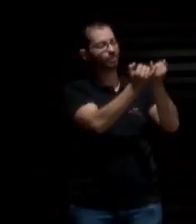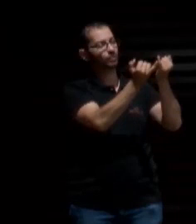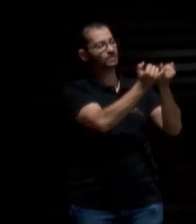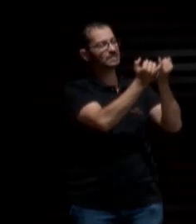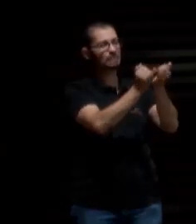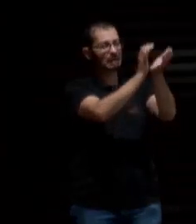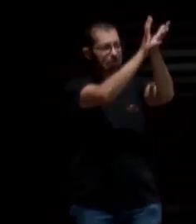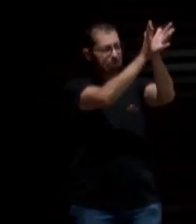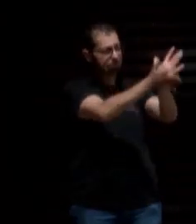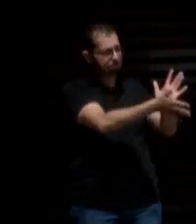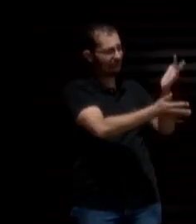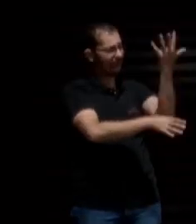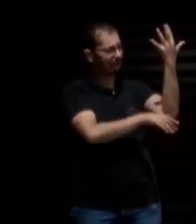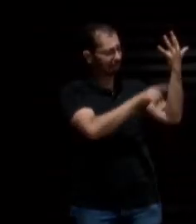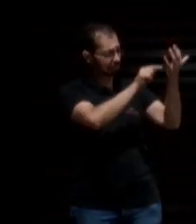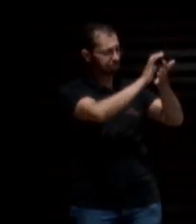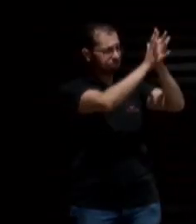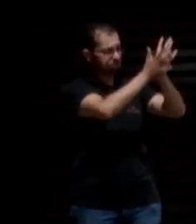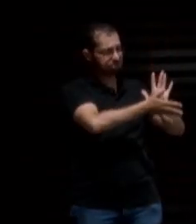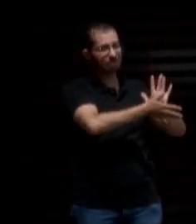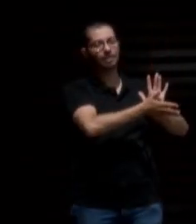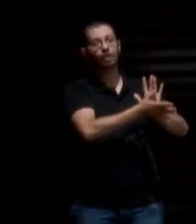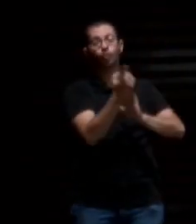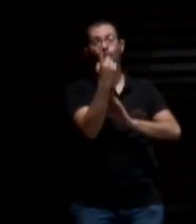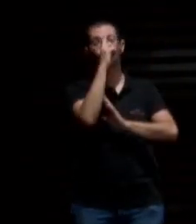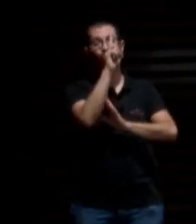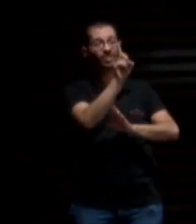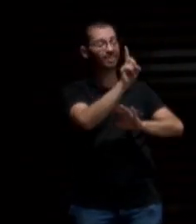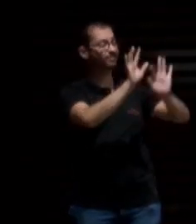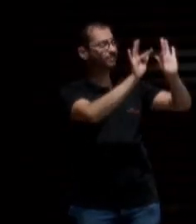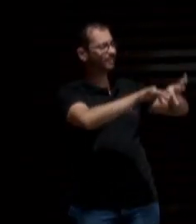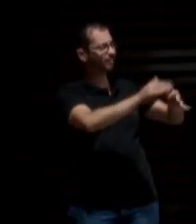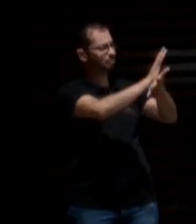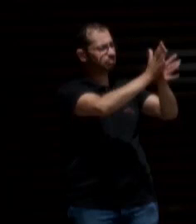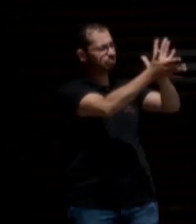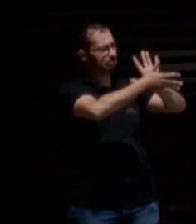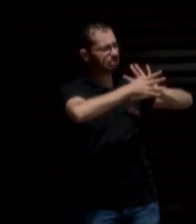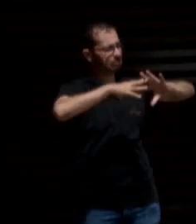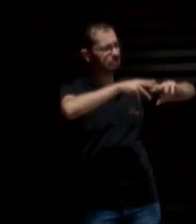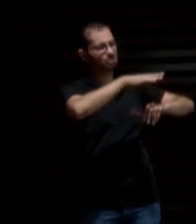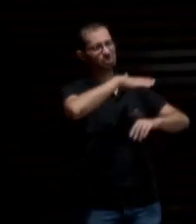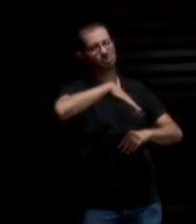dia. Os nossos inimigos serão vingados, com justiça.